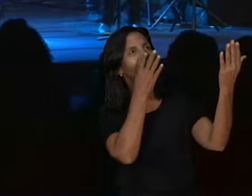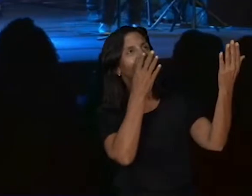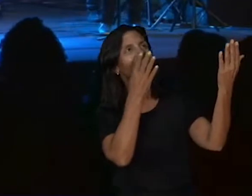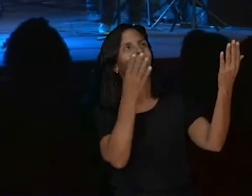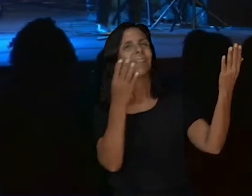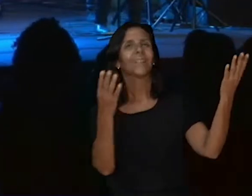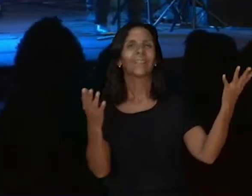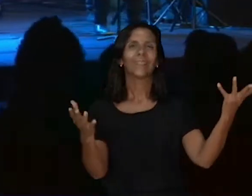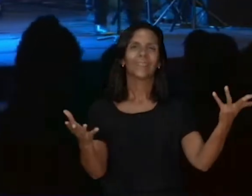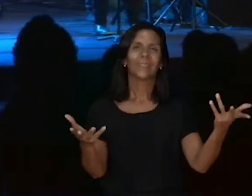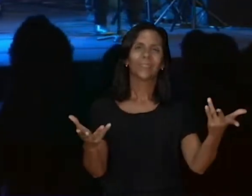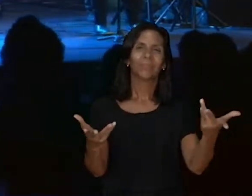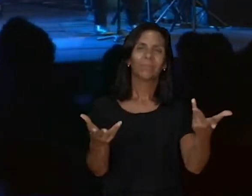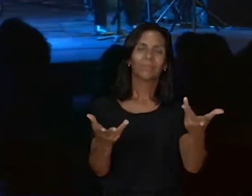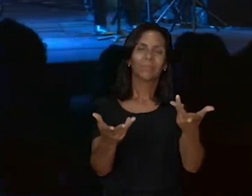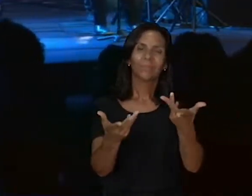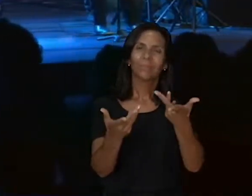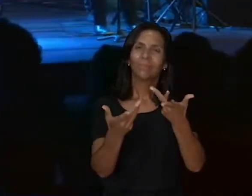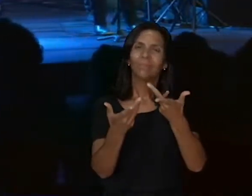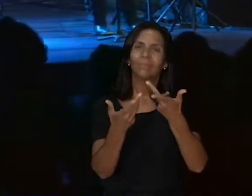Maravilhoso é te